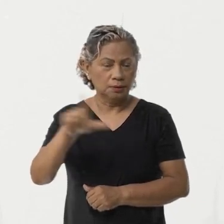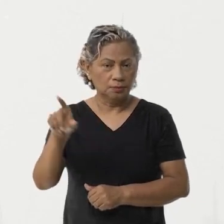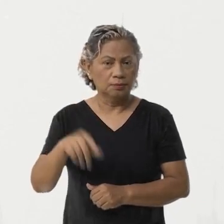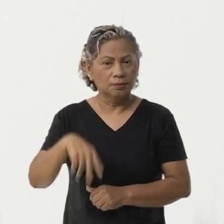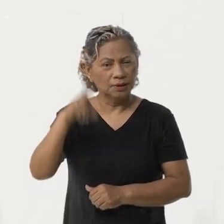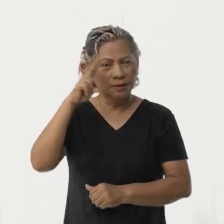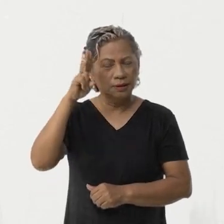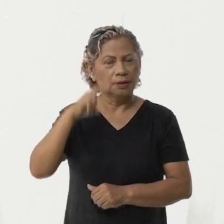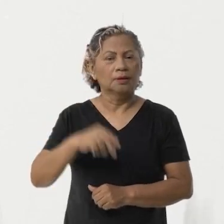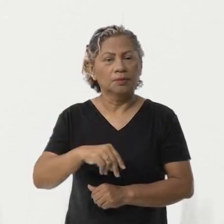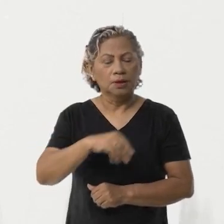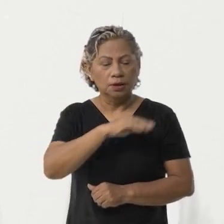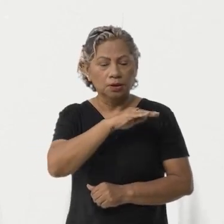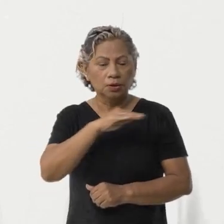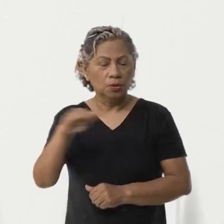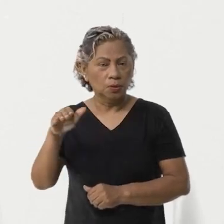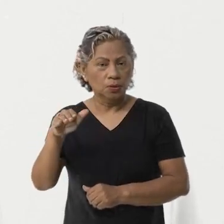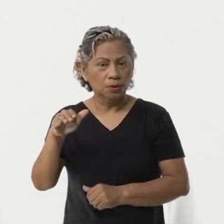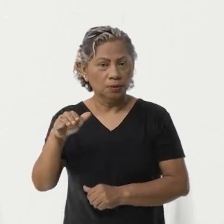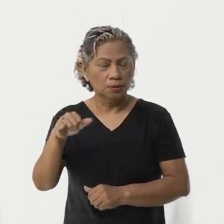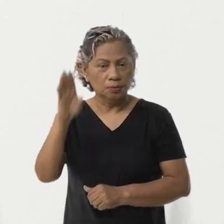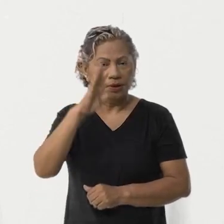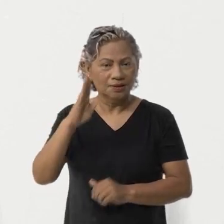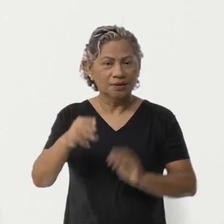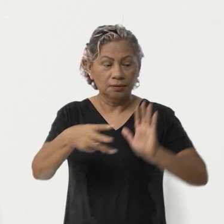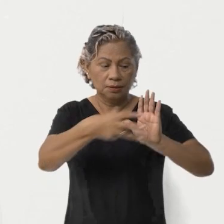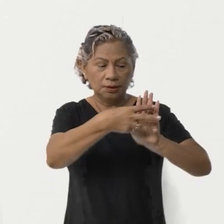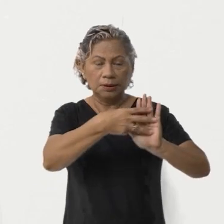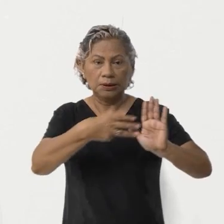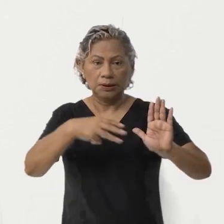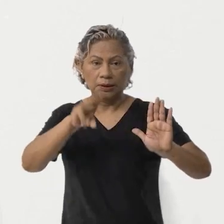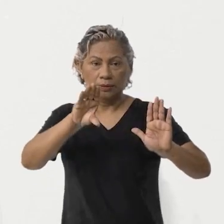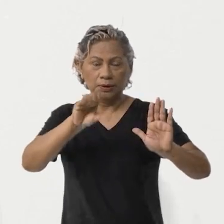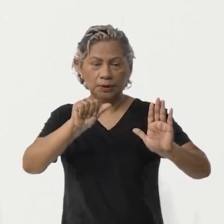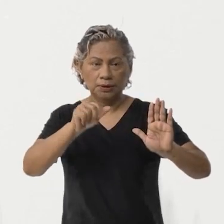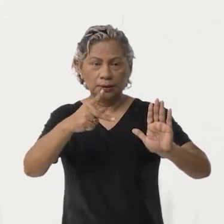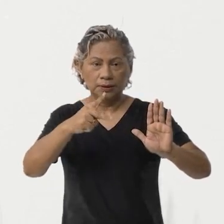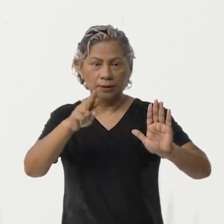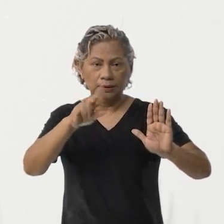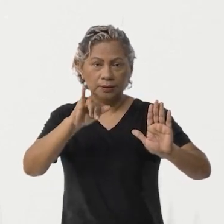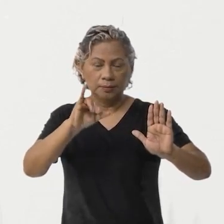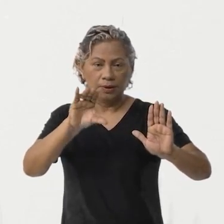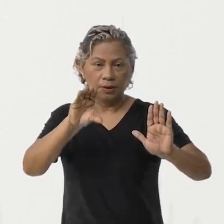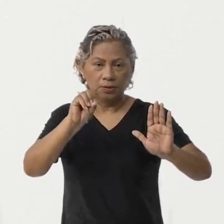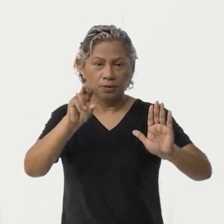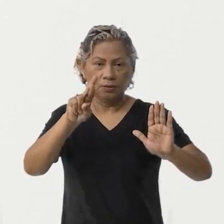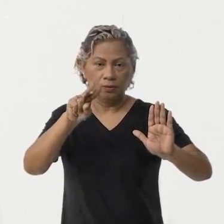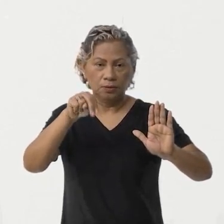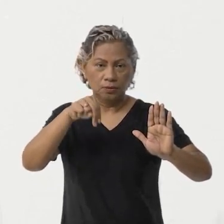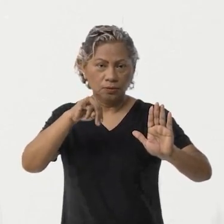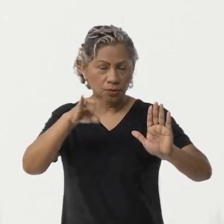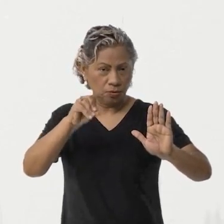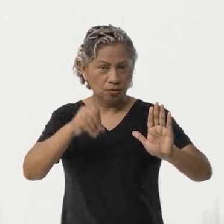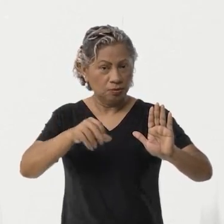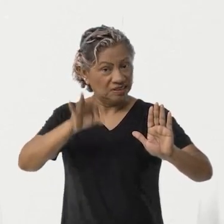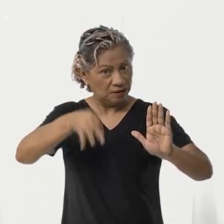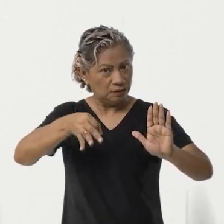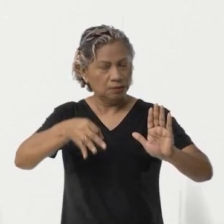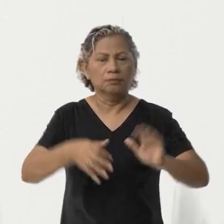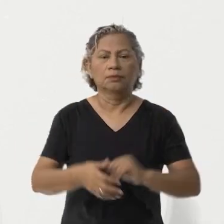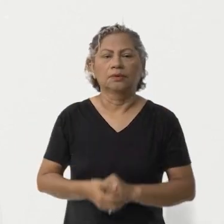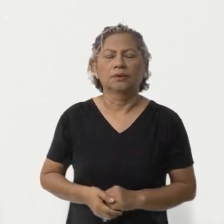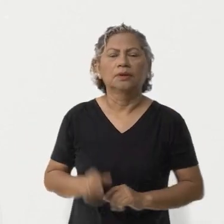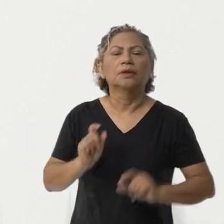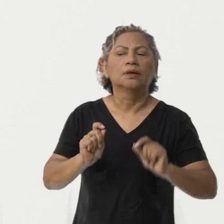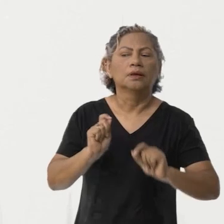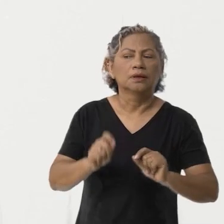está no Brasil, recorta o sul do Brasil, é o Trópico de Capricórnio, ok? Não confundam mais. E aí a linha do Equador, só para quem